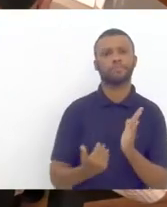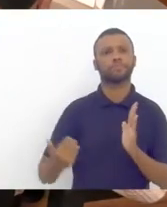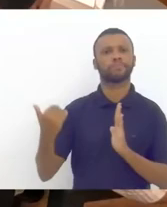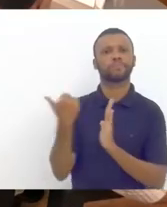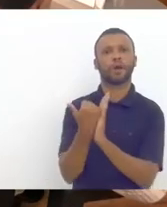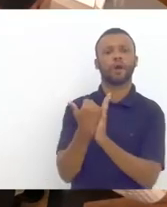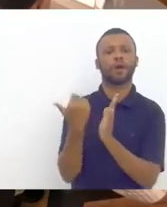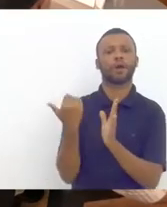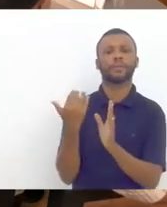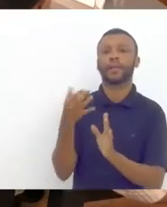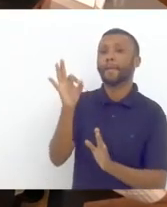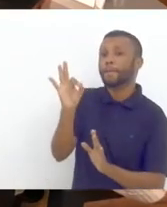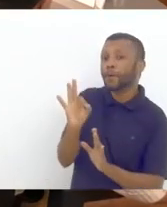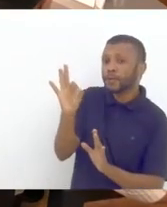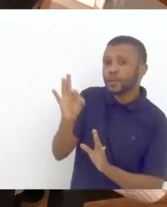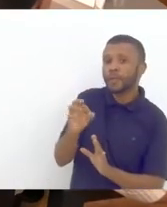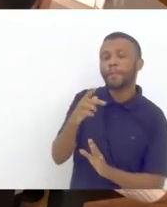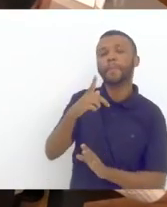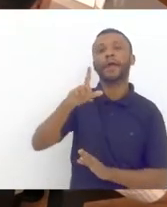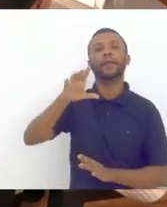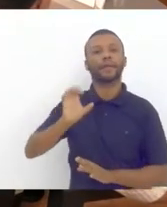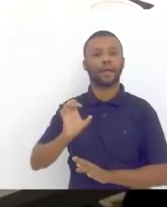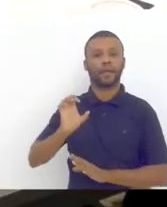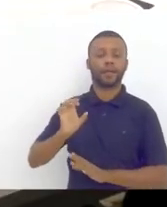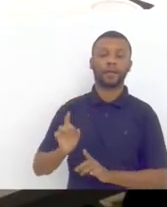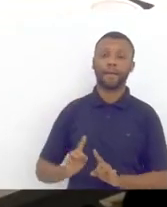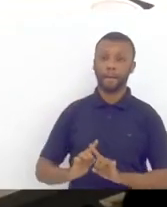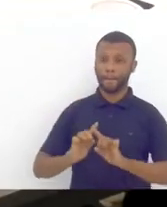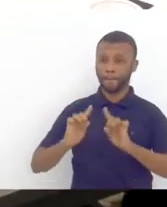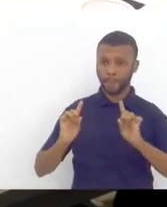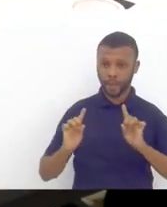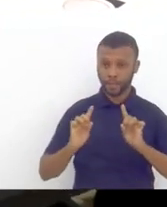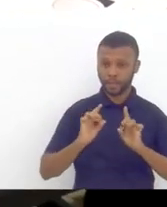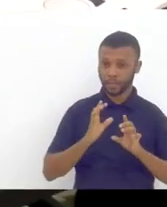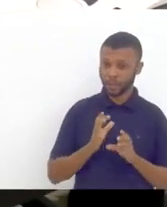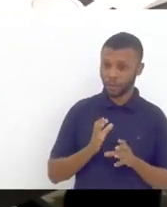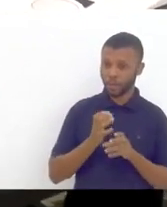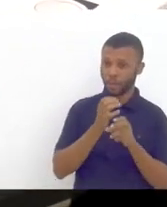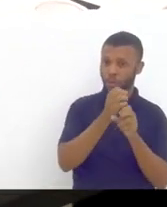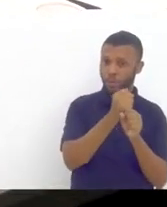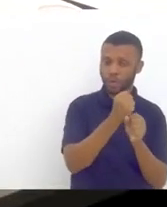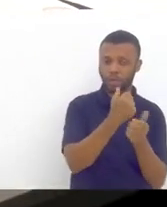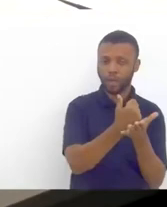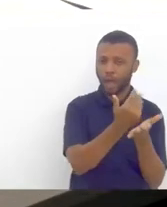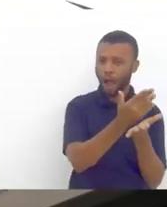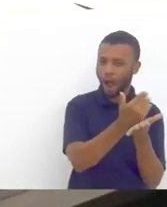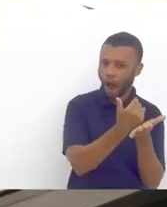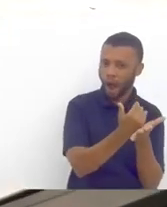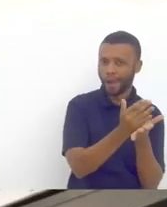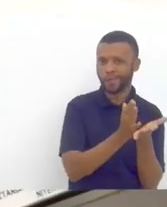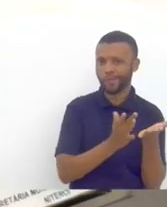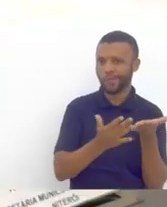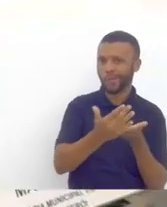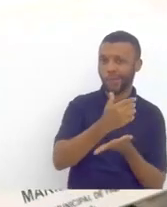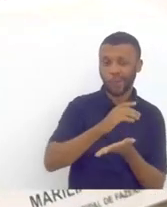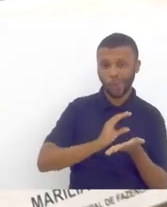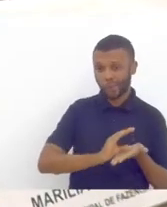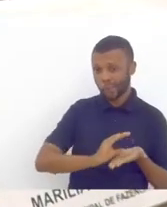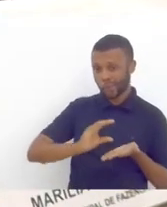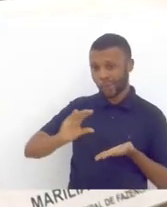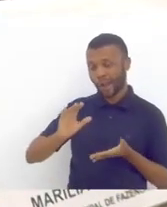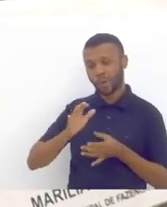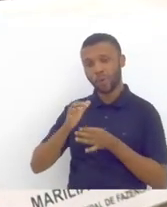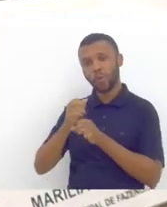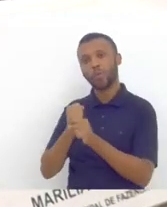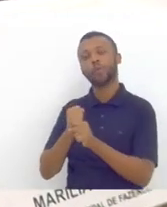e participações especiais. Mas essas receitas de royalties e participações especiais não pagam despesas rígidas de folha de